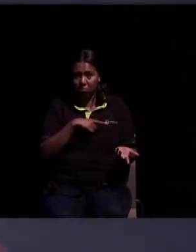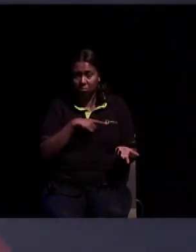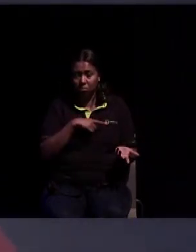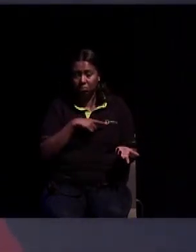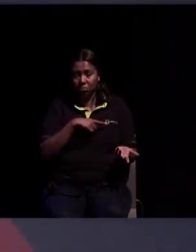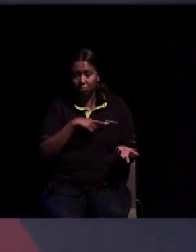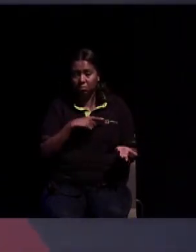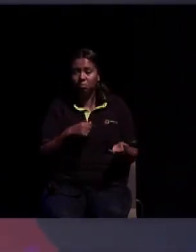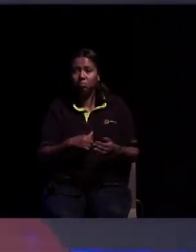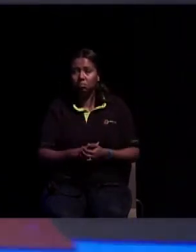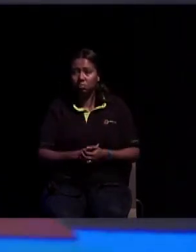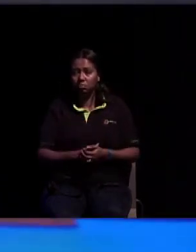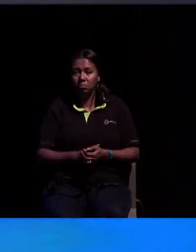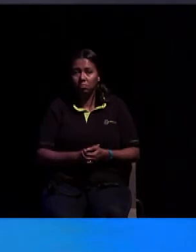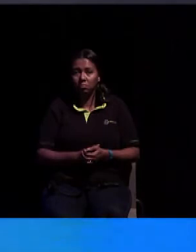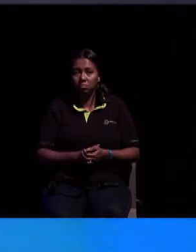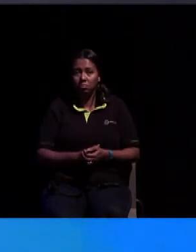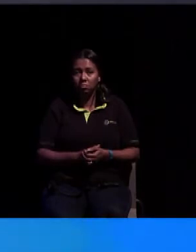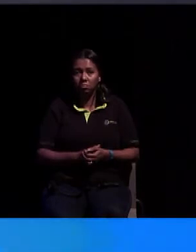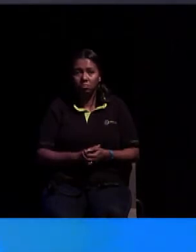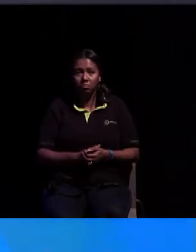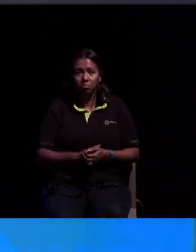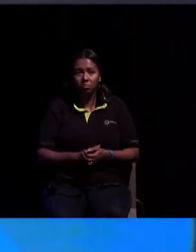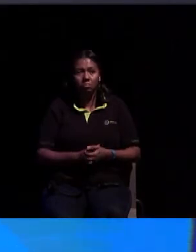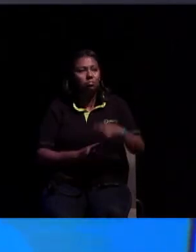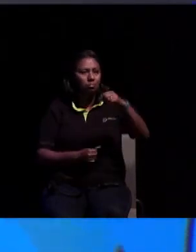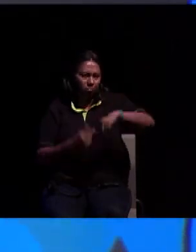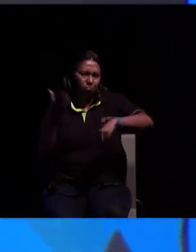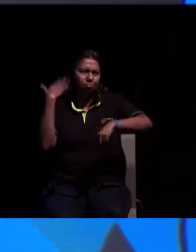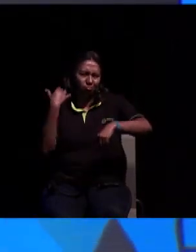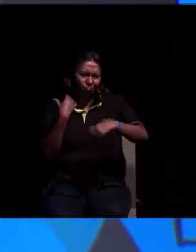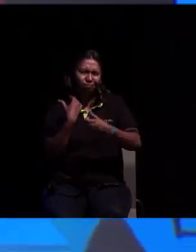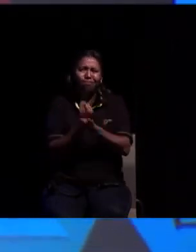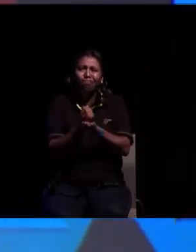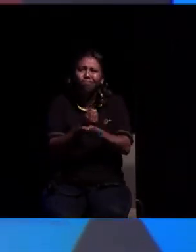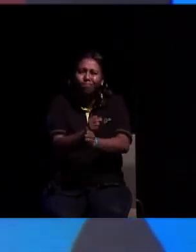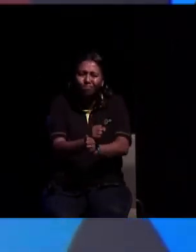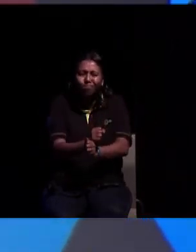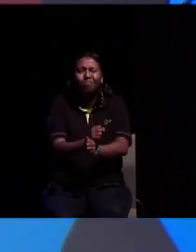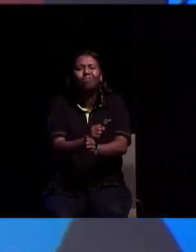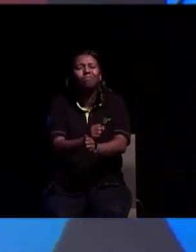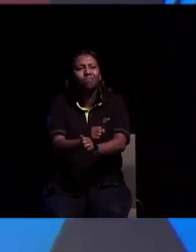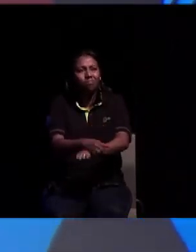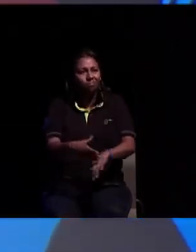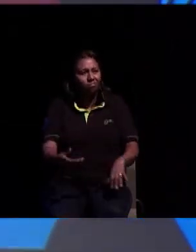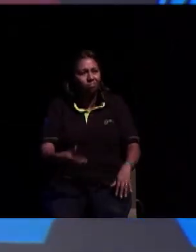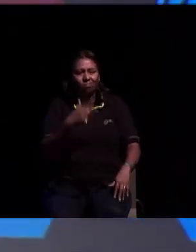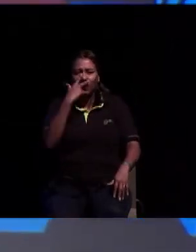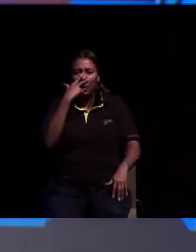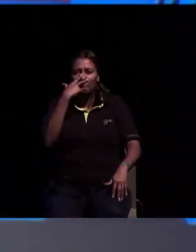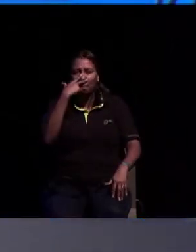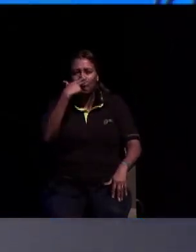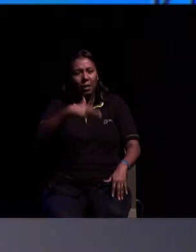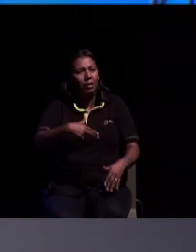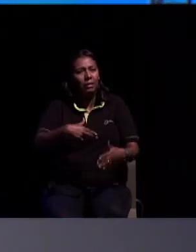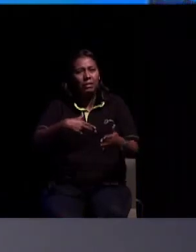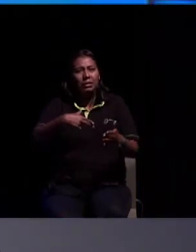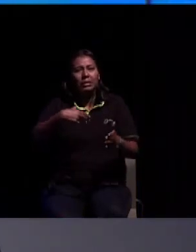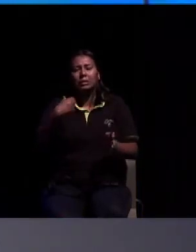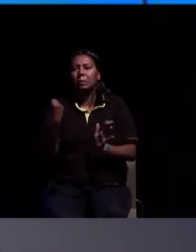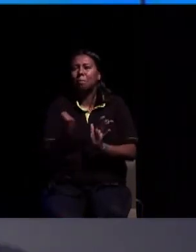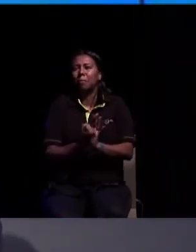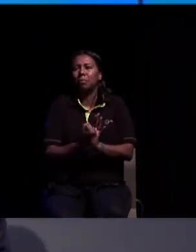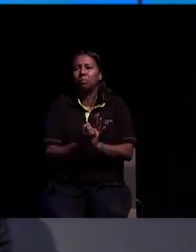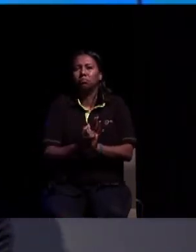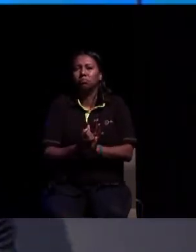claro, aqui teve escravismo aqui, que marcou a sociedade, classe e raça estão muito